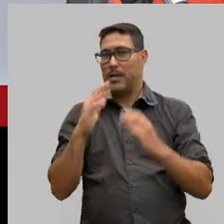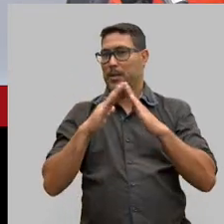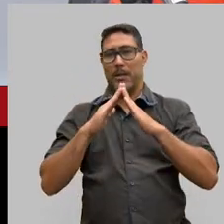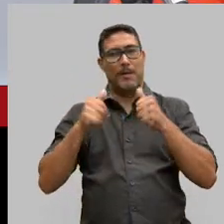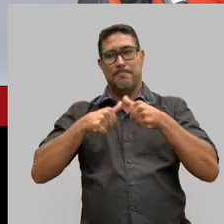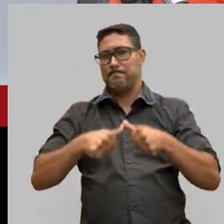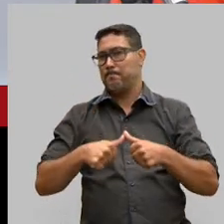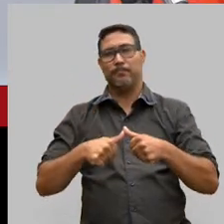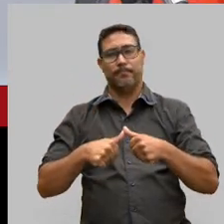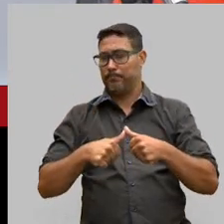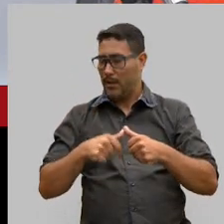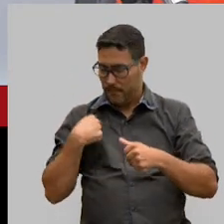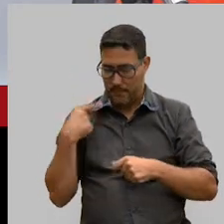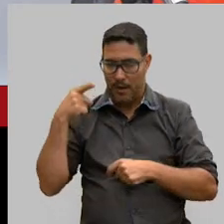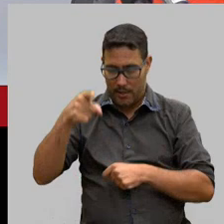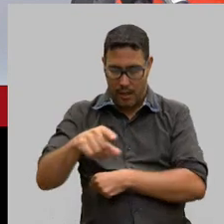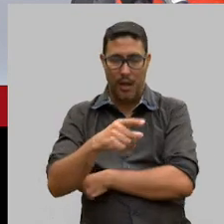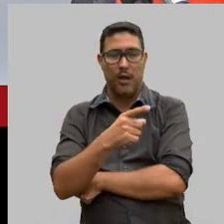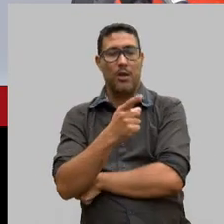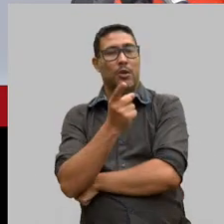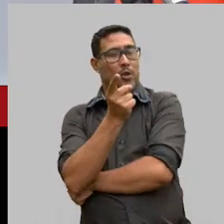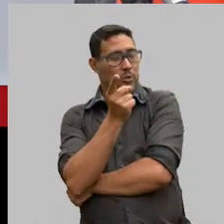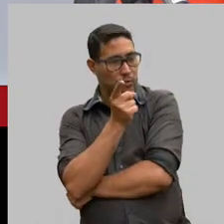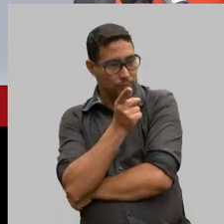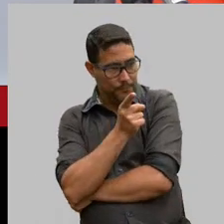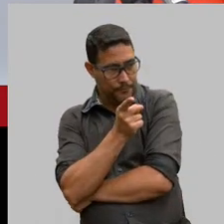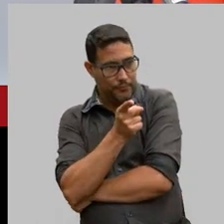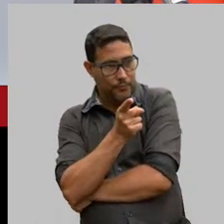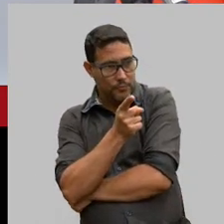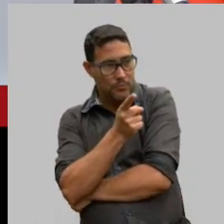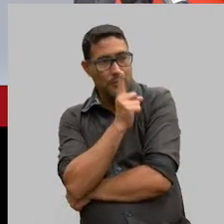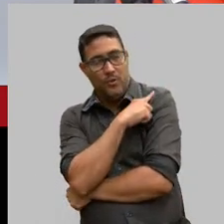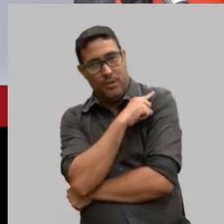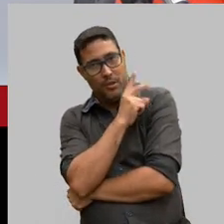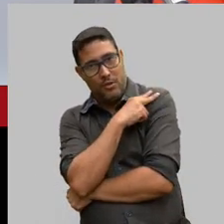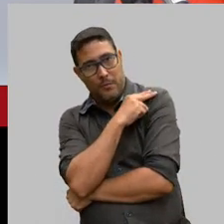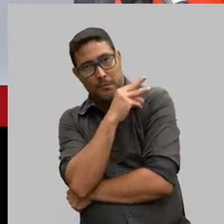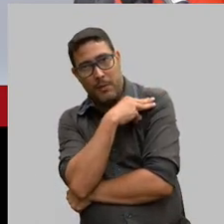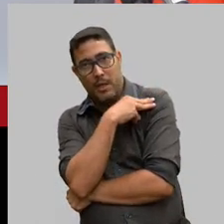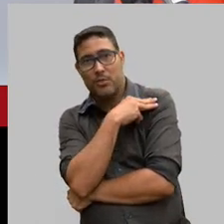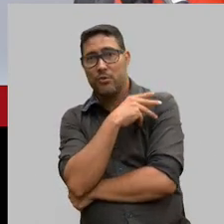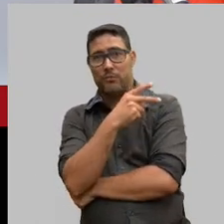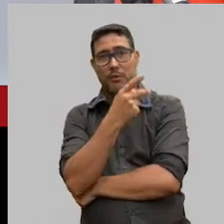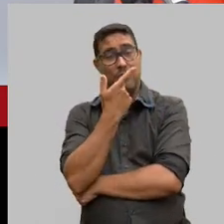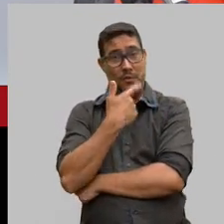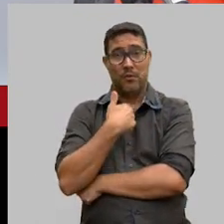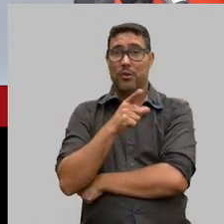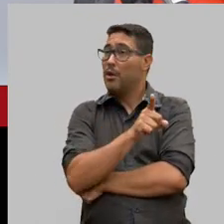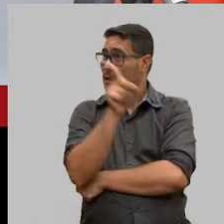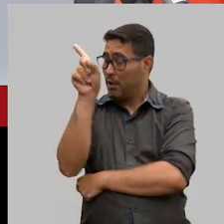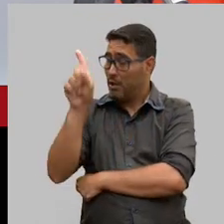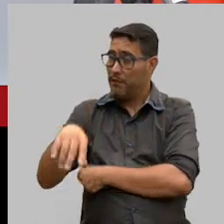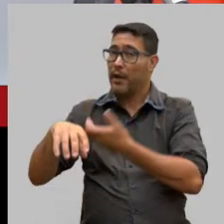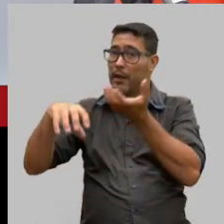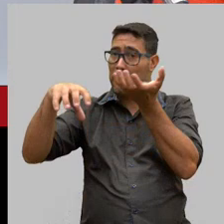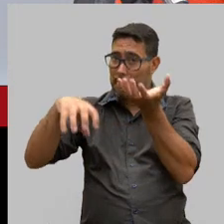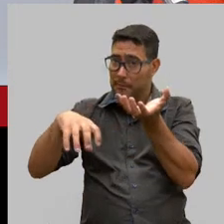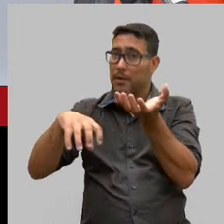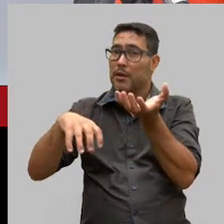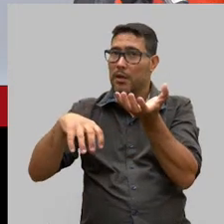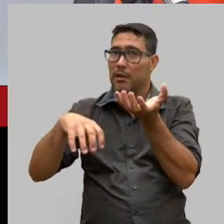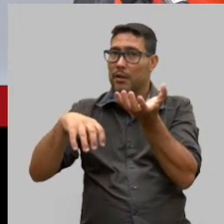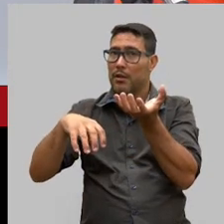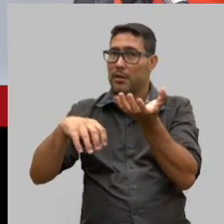e ele já tá ele já falou numa conversa entre nós que ele vai para Brasília que ele vai fazer na Universidade de